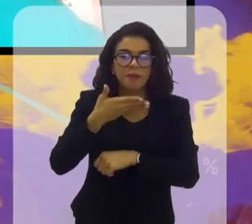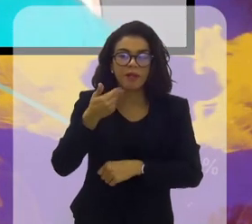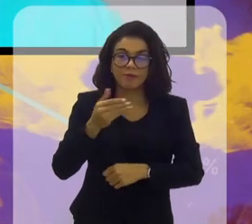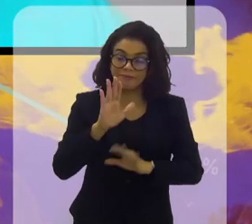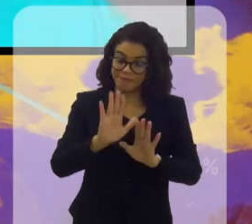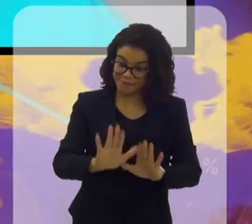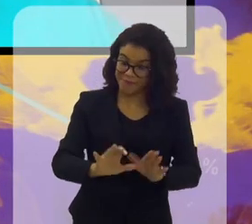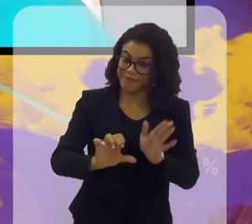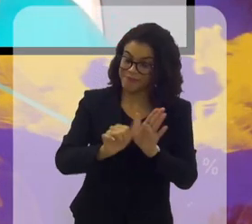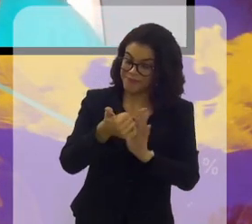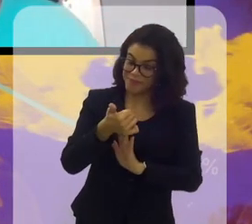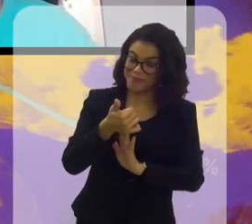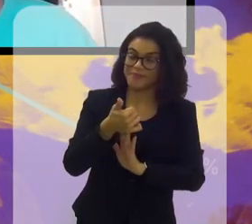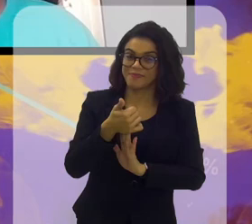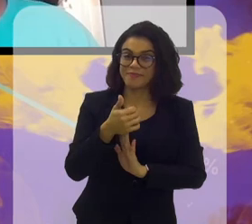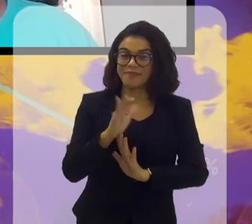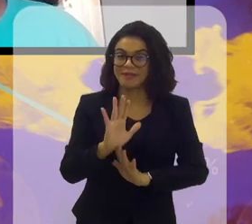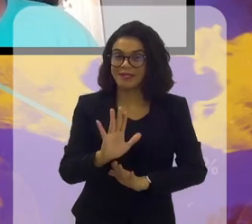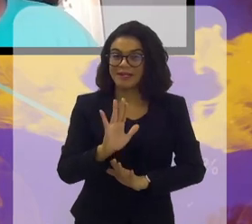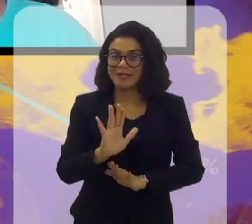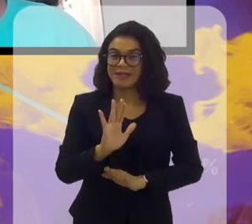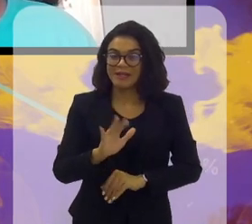conservar melhor? Vamos lá.